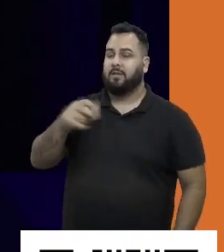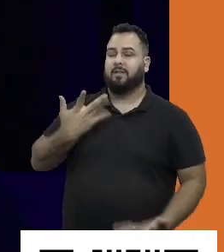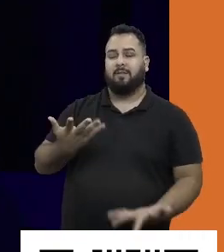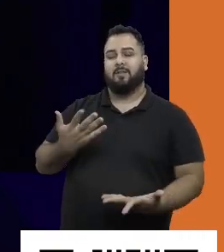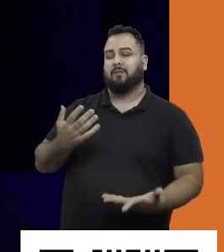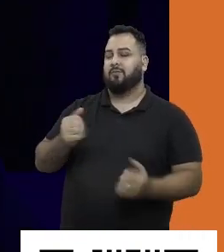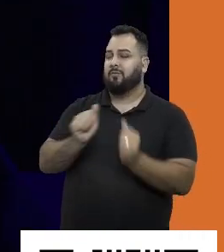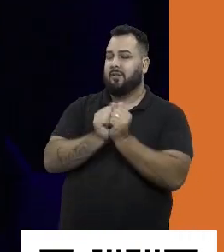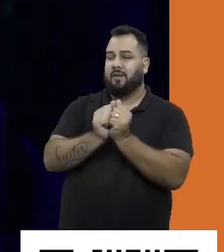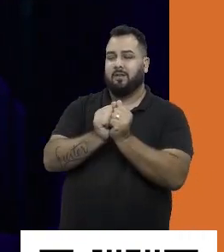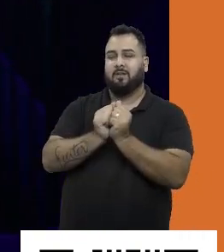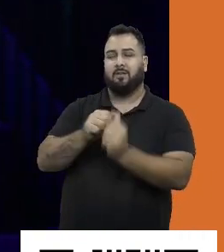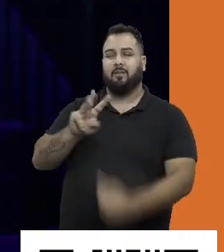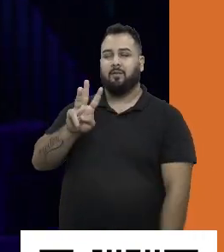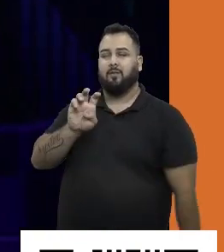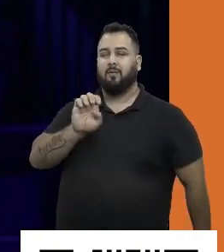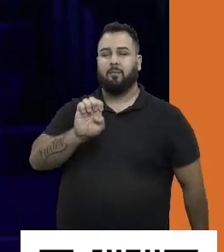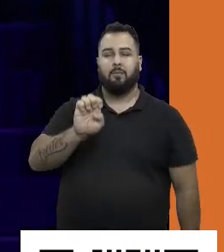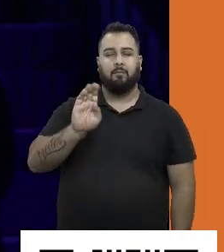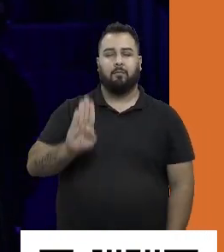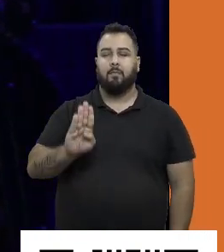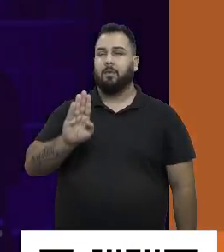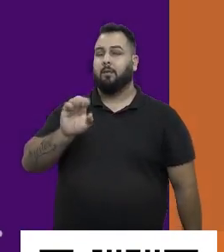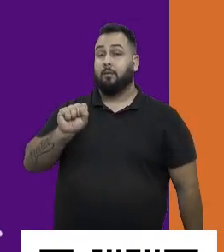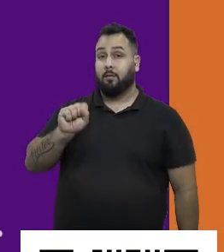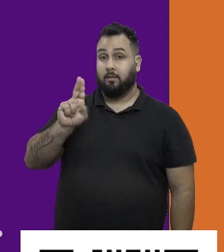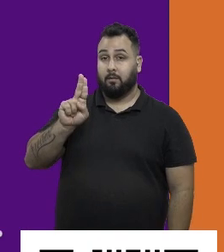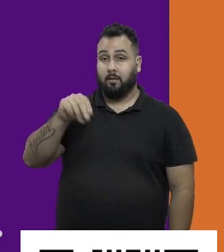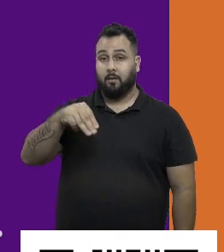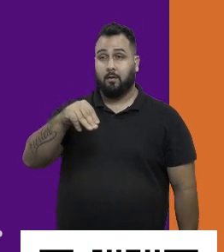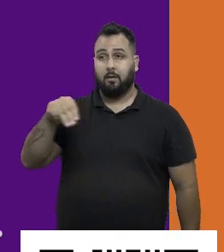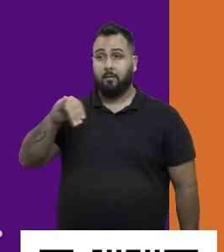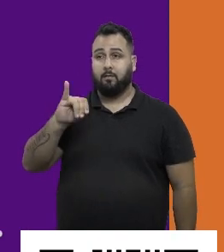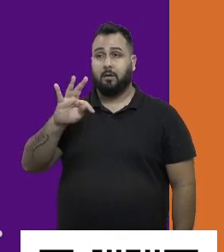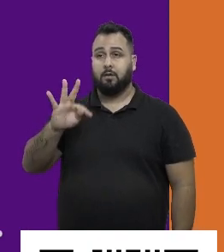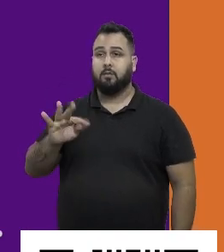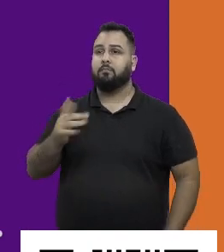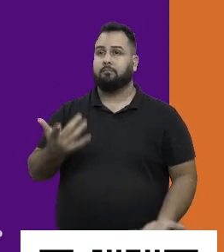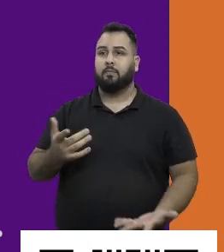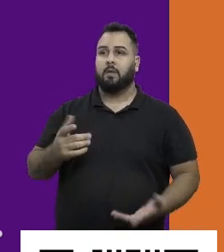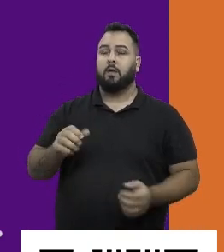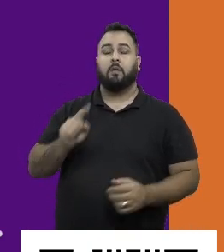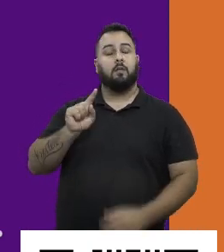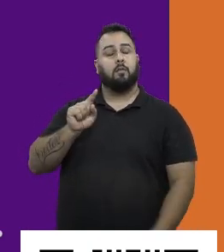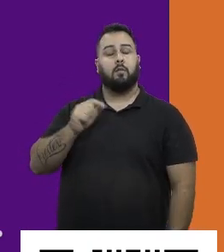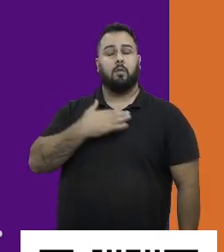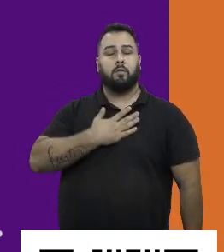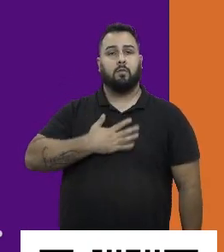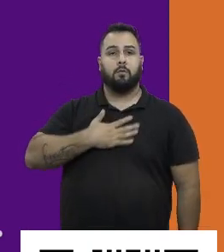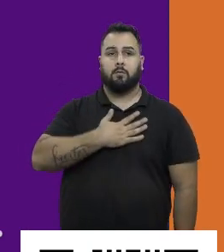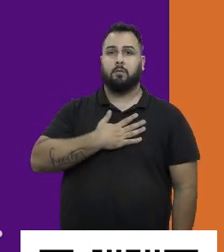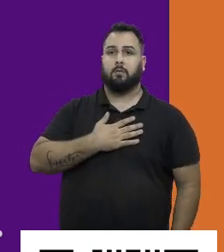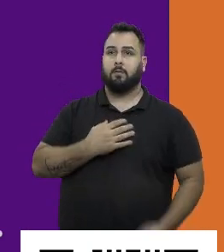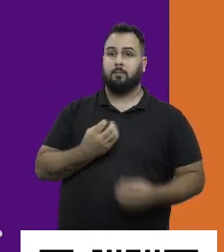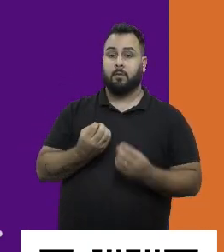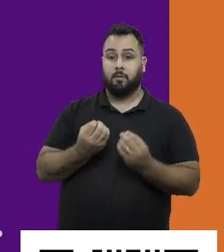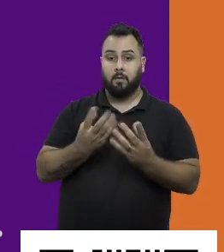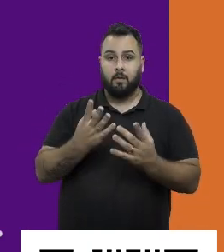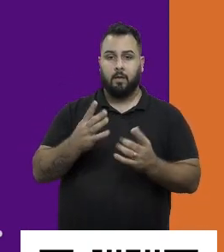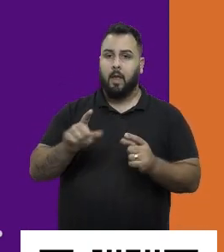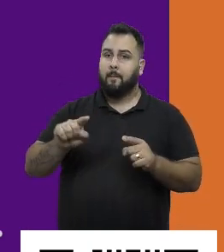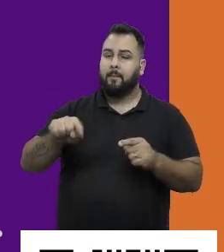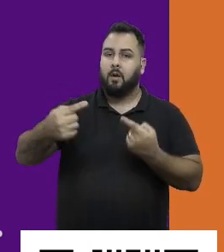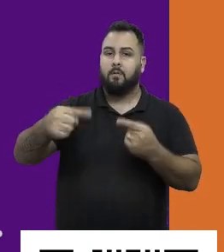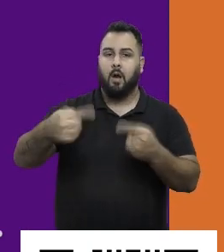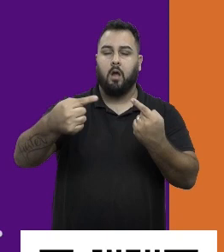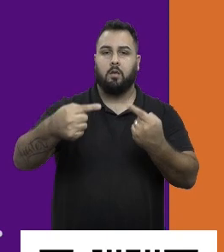a gente já falou muito de ar e eu gosto muito de trazer algumas provocações quando a gente